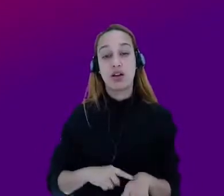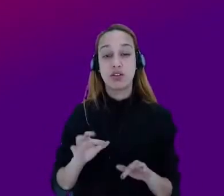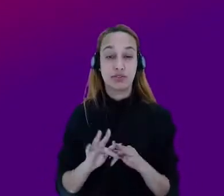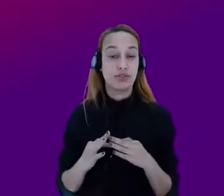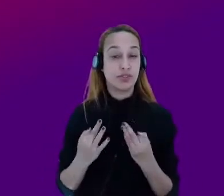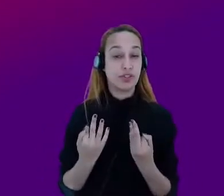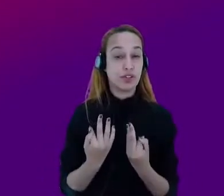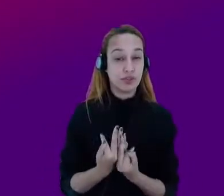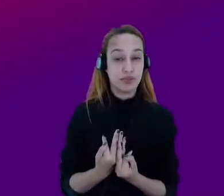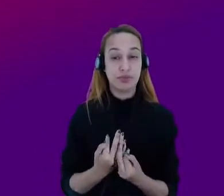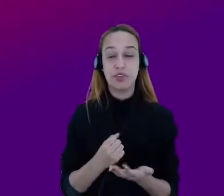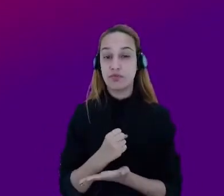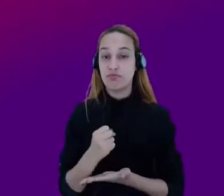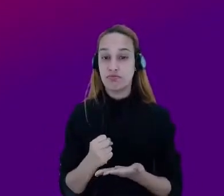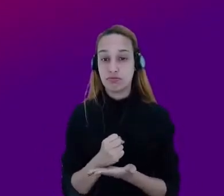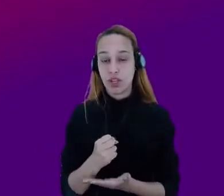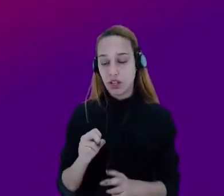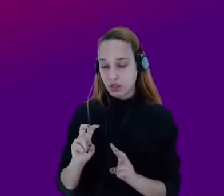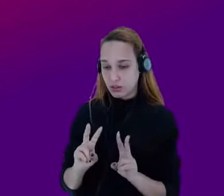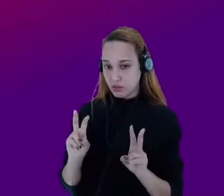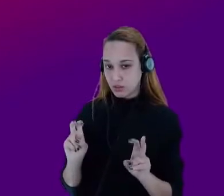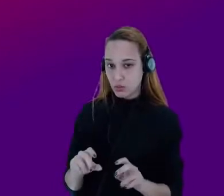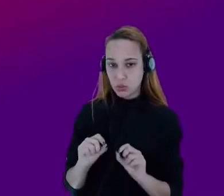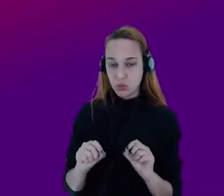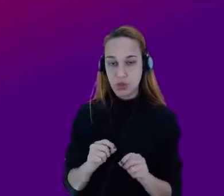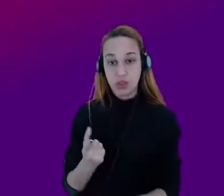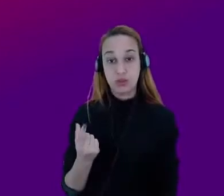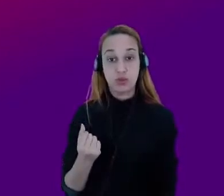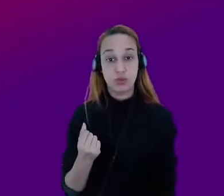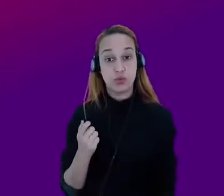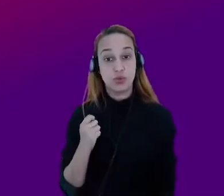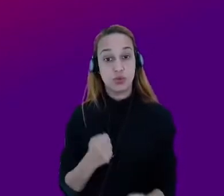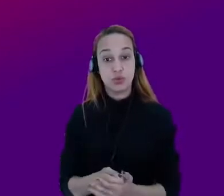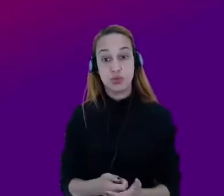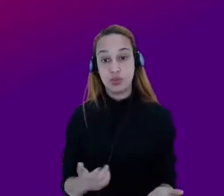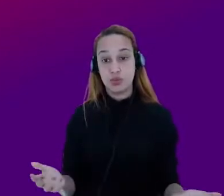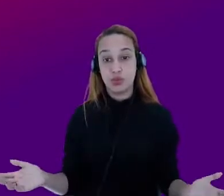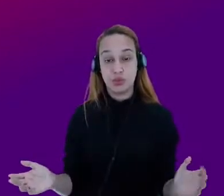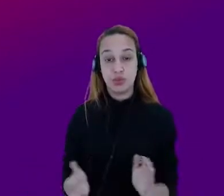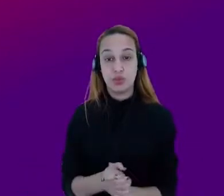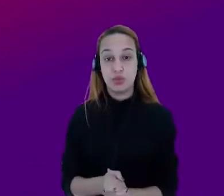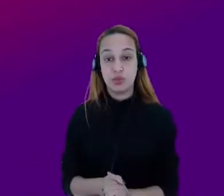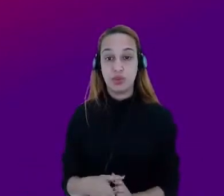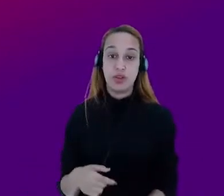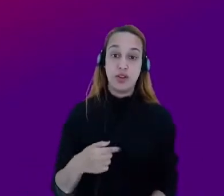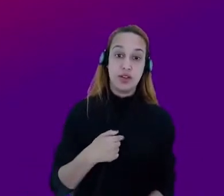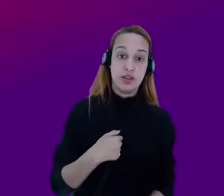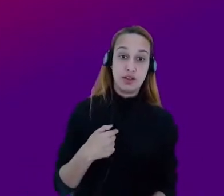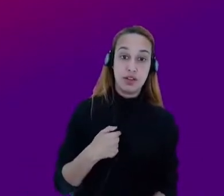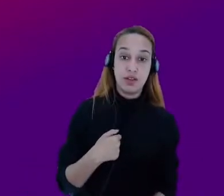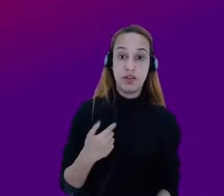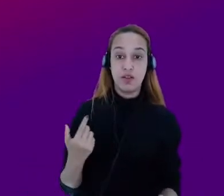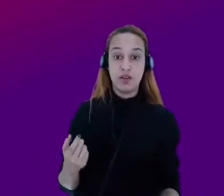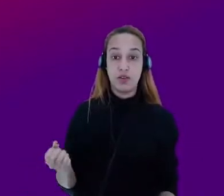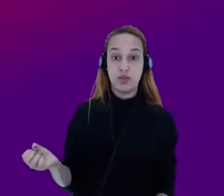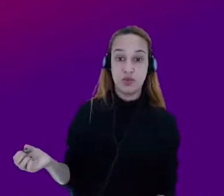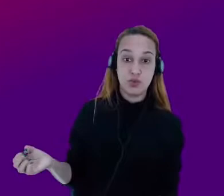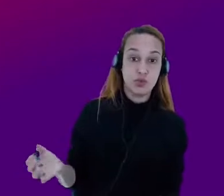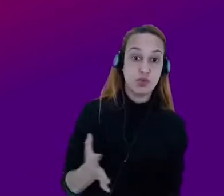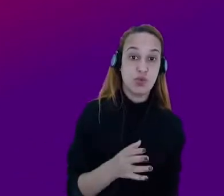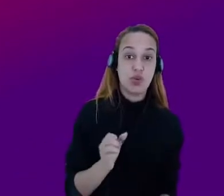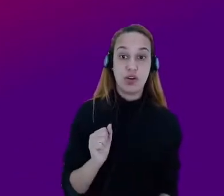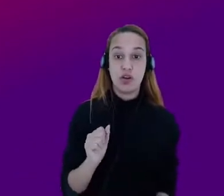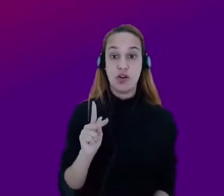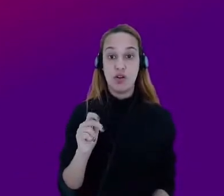padrão, ele entra numa questão de custo, ou seja, eu não vou renovar minha pólice, por exemplo. Pode acontecer isso,